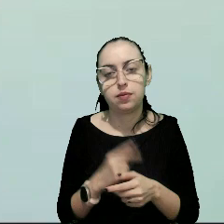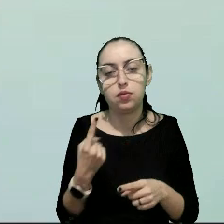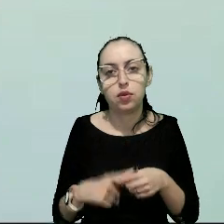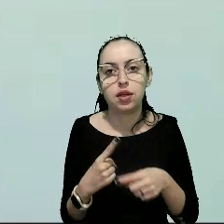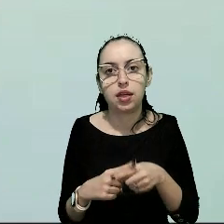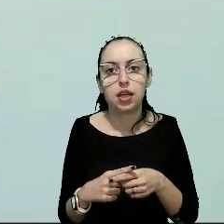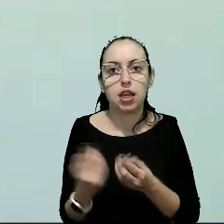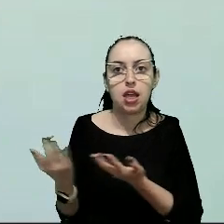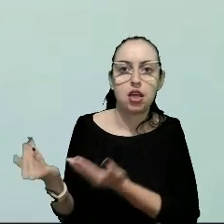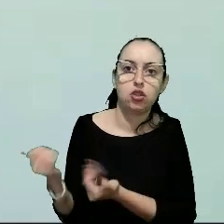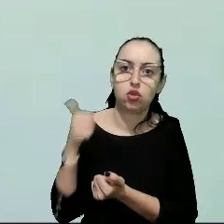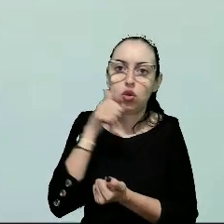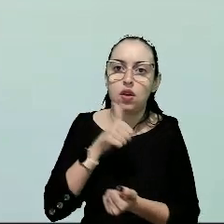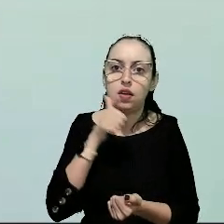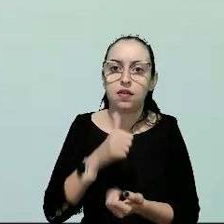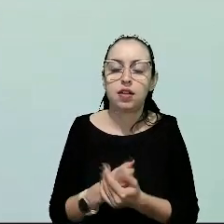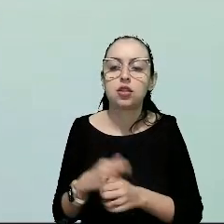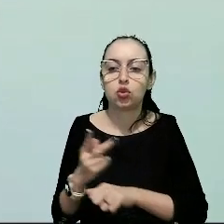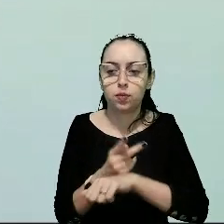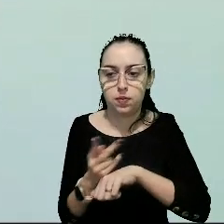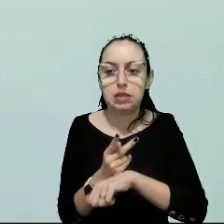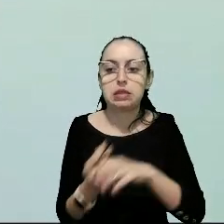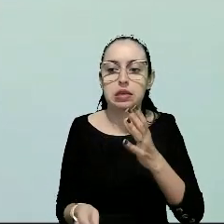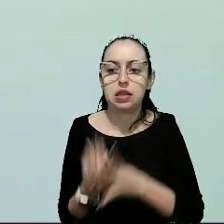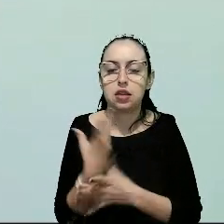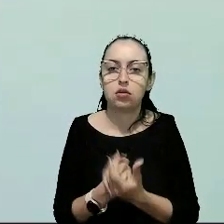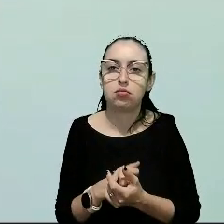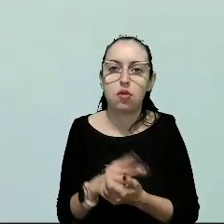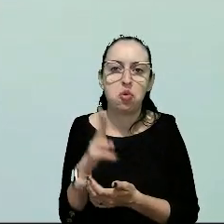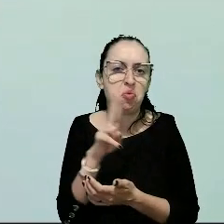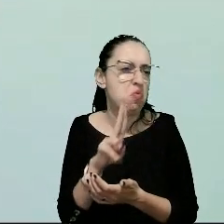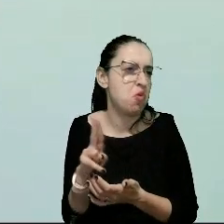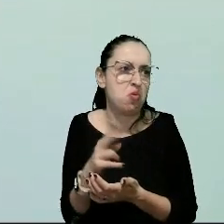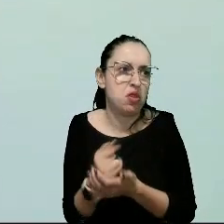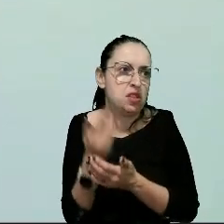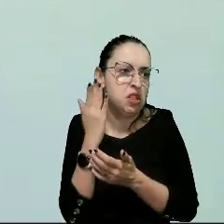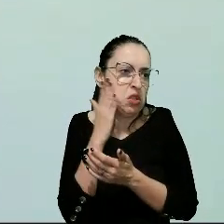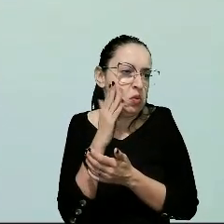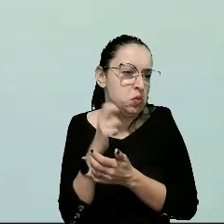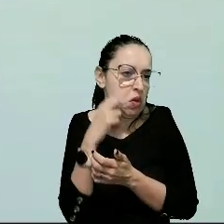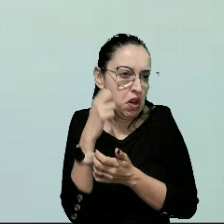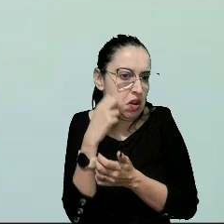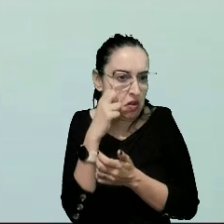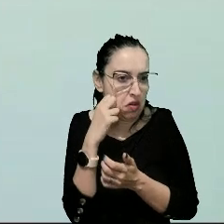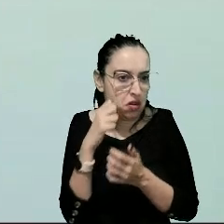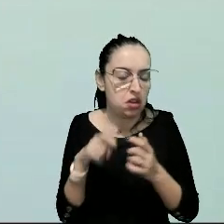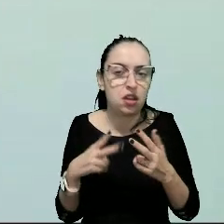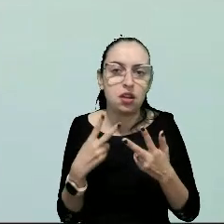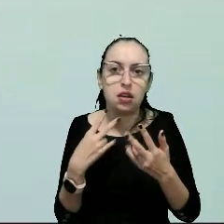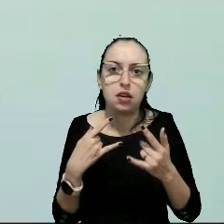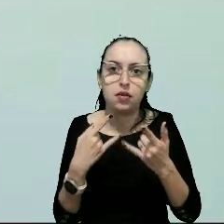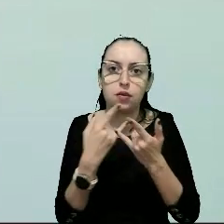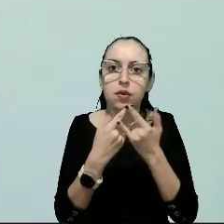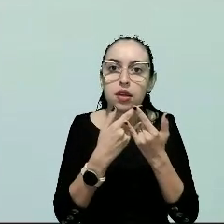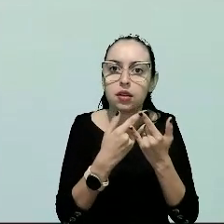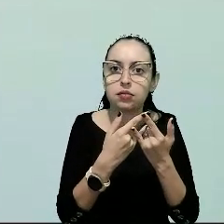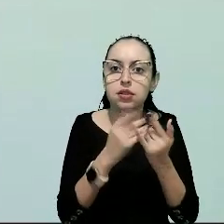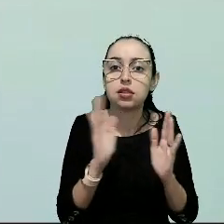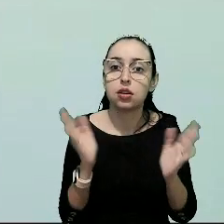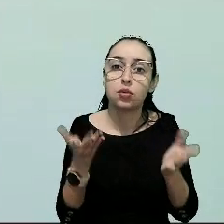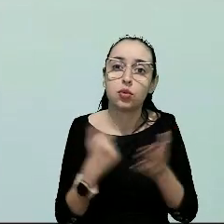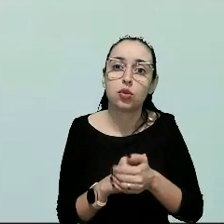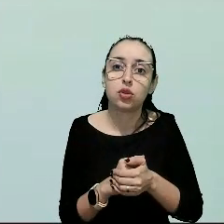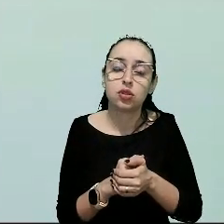as meninas jovens, eu já fiz uma pesquisa sobre isso, não usam e tem vergonha de pedir para o parceiro usar camisinha